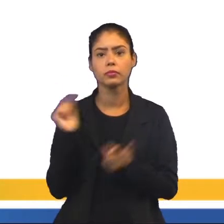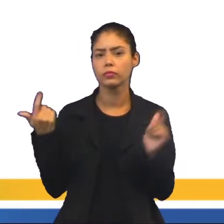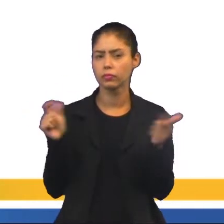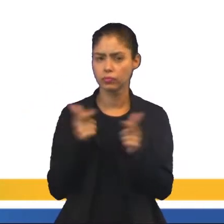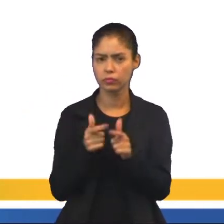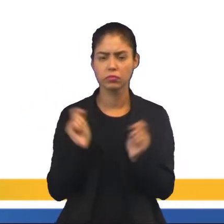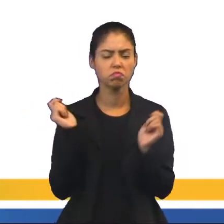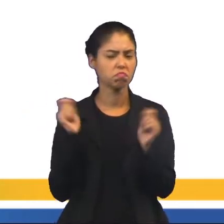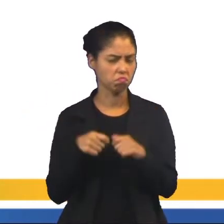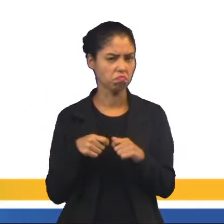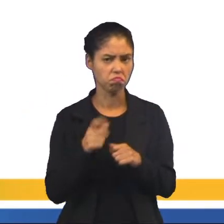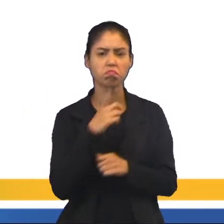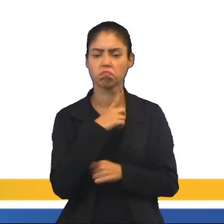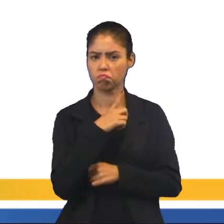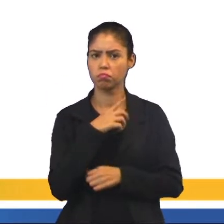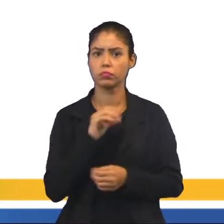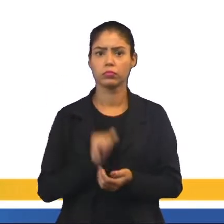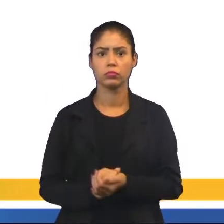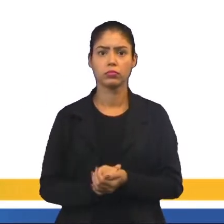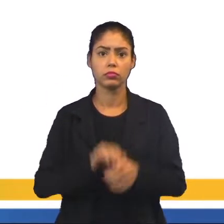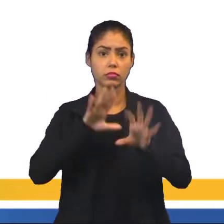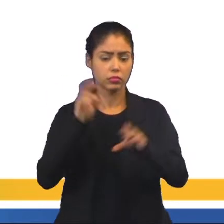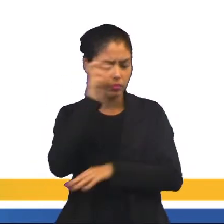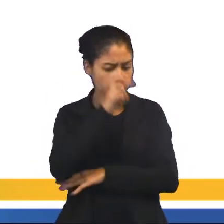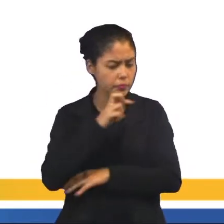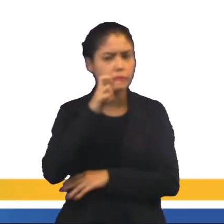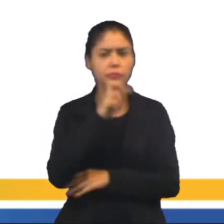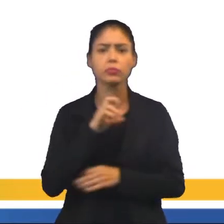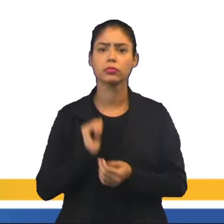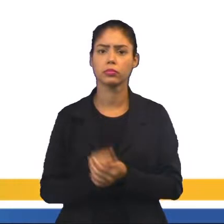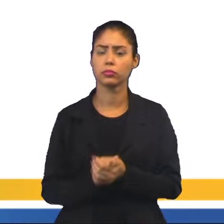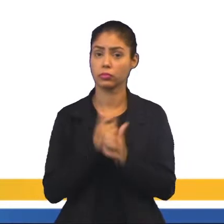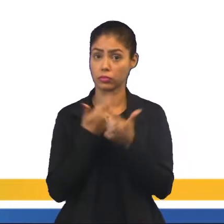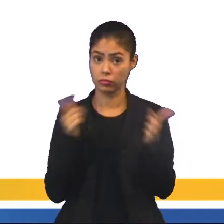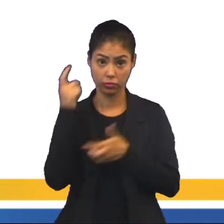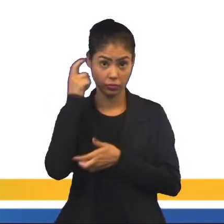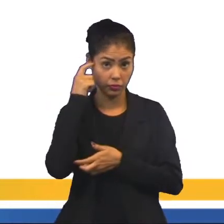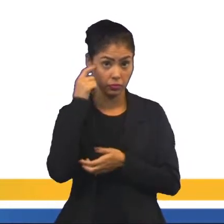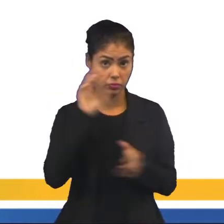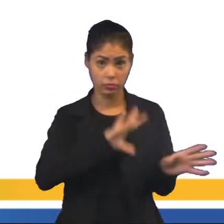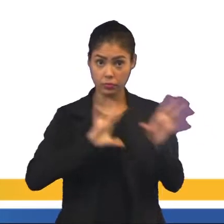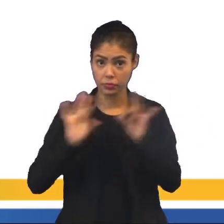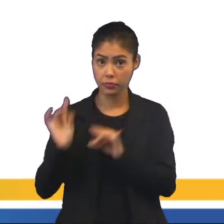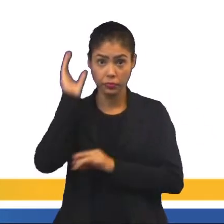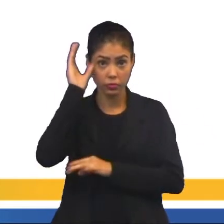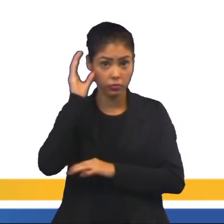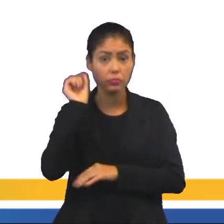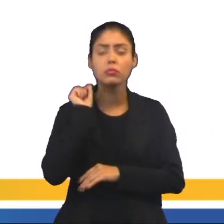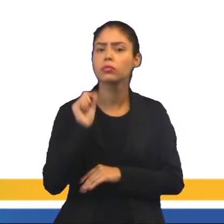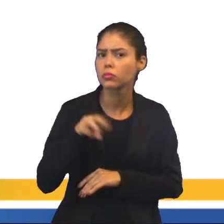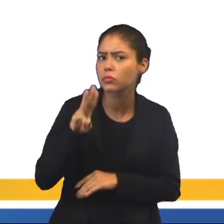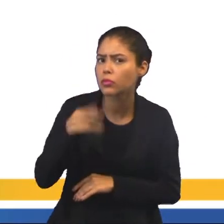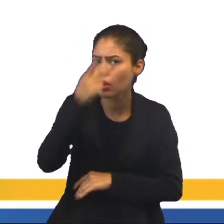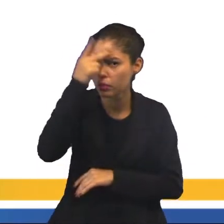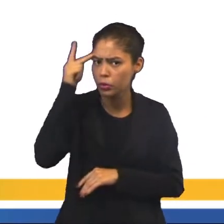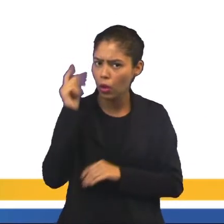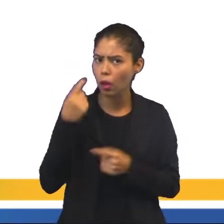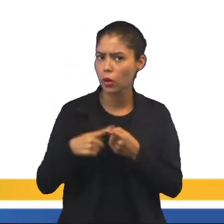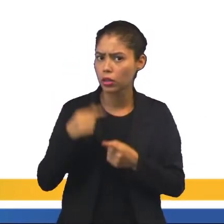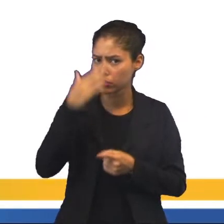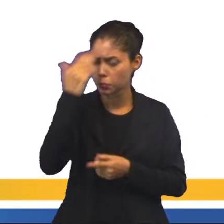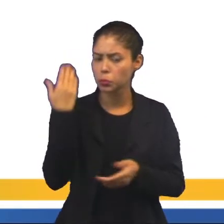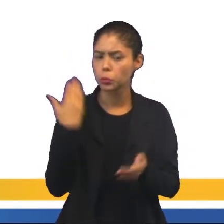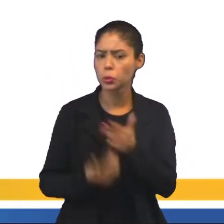mínimo possível para subsistir. E essa análise desse grande pensador leva a consciência de quem eram essas pessoas, porque